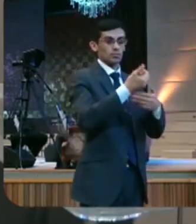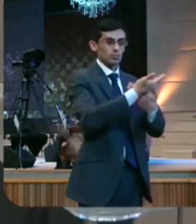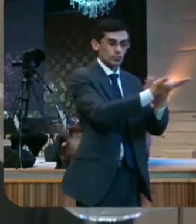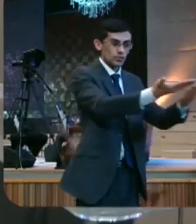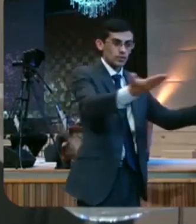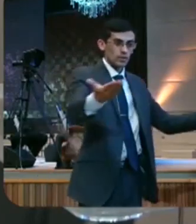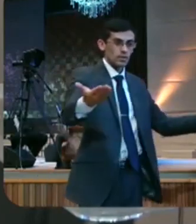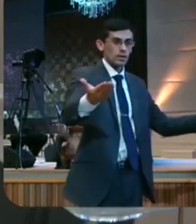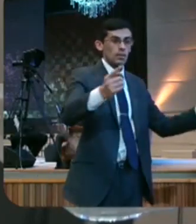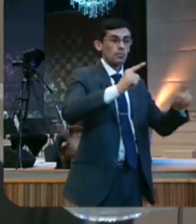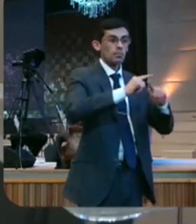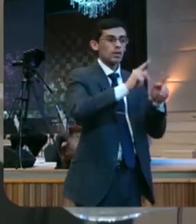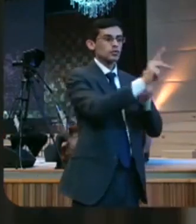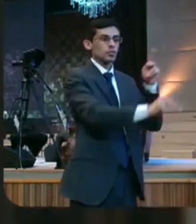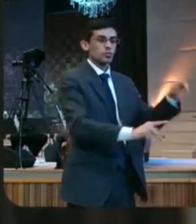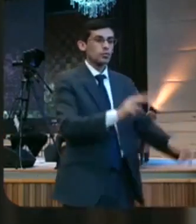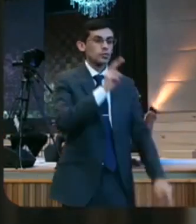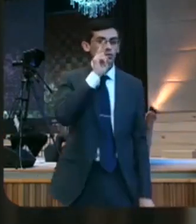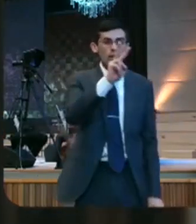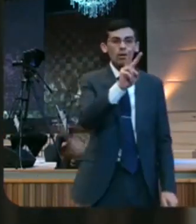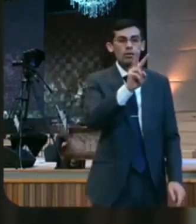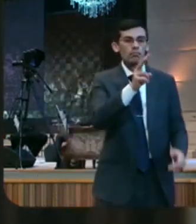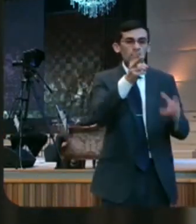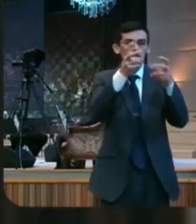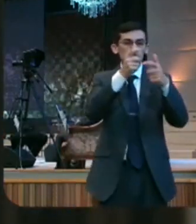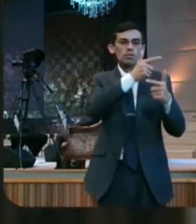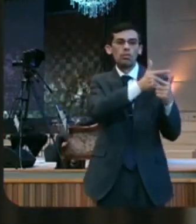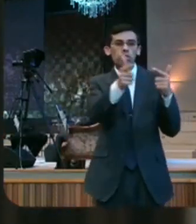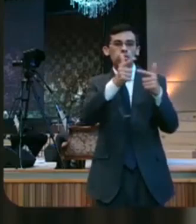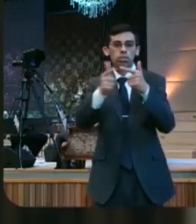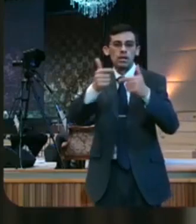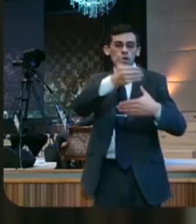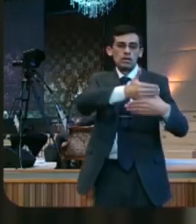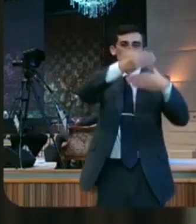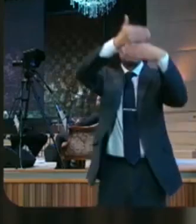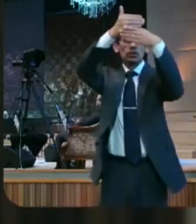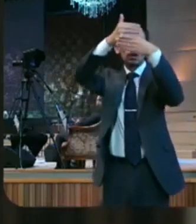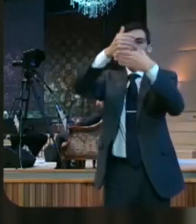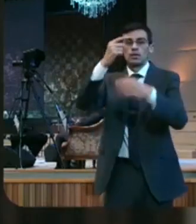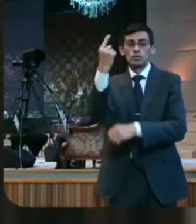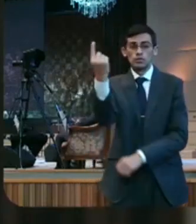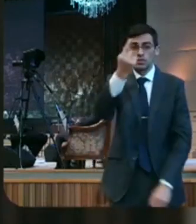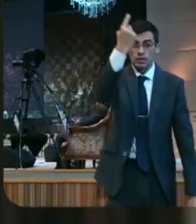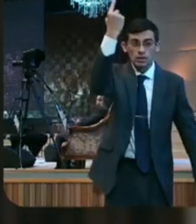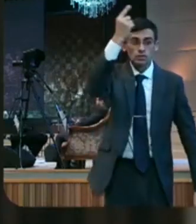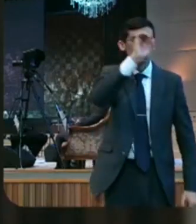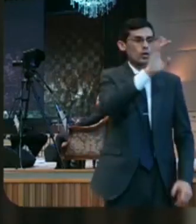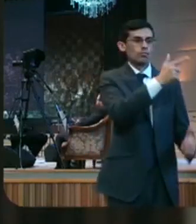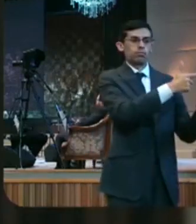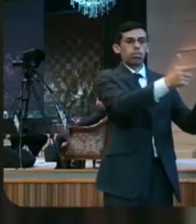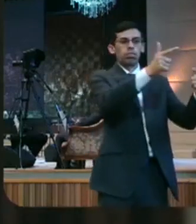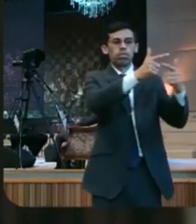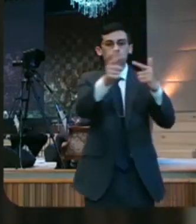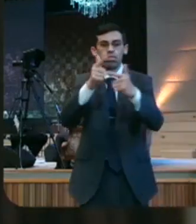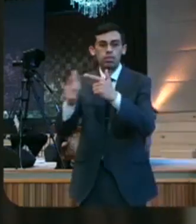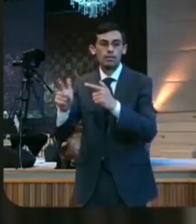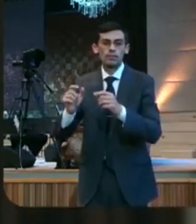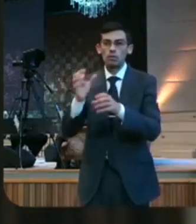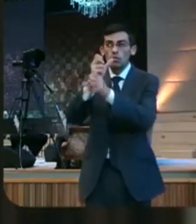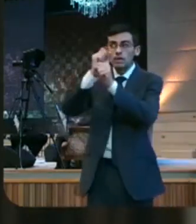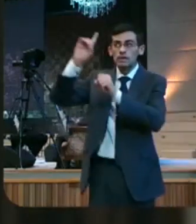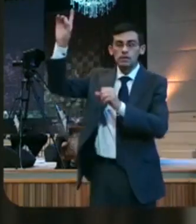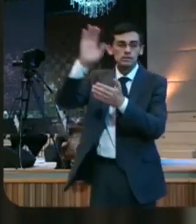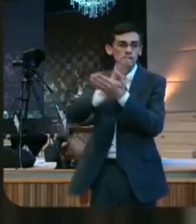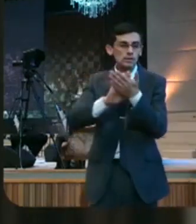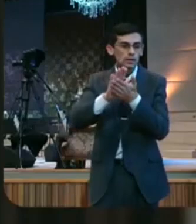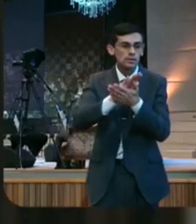os gigantes, eles só viam as muralhas, eles só viam os problemas. Mas se o